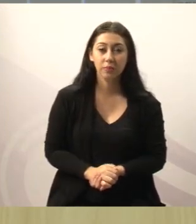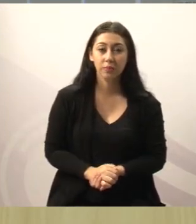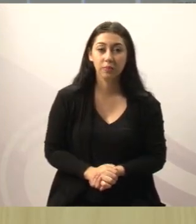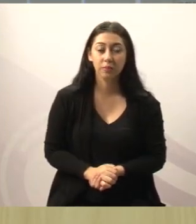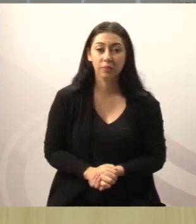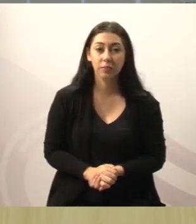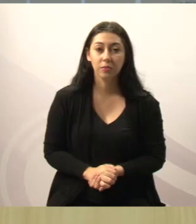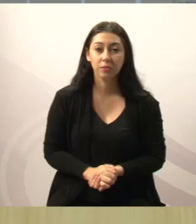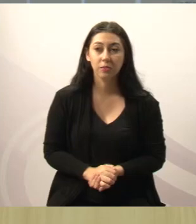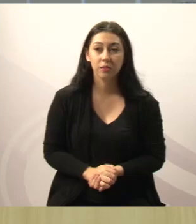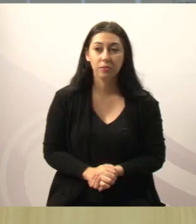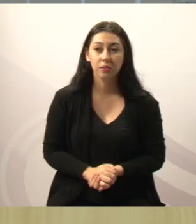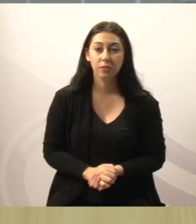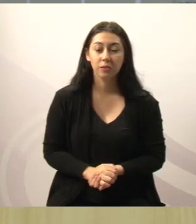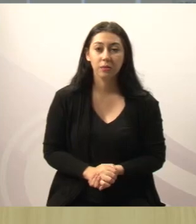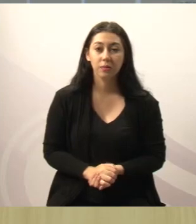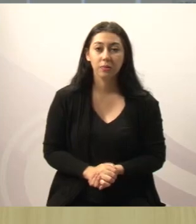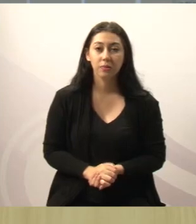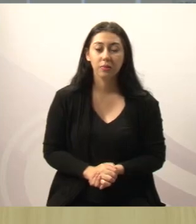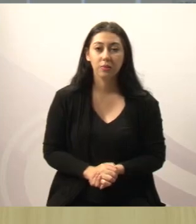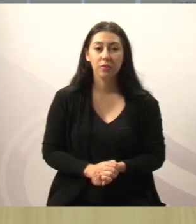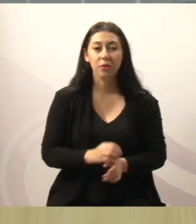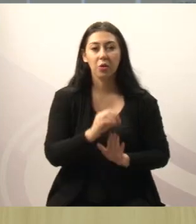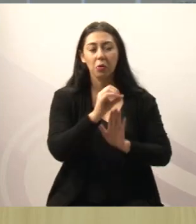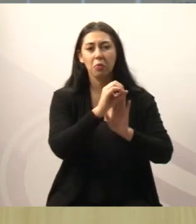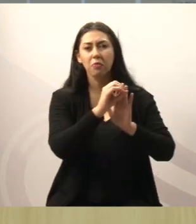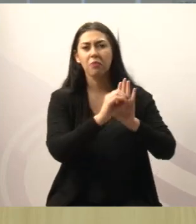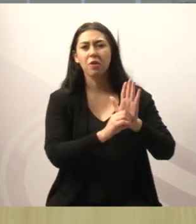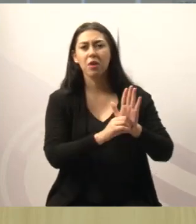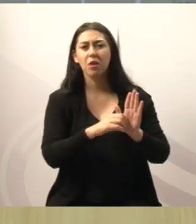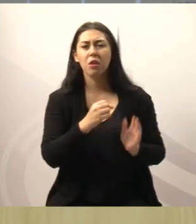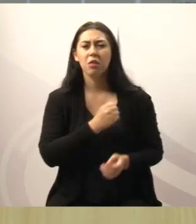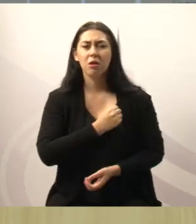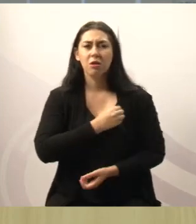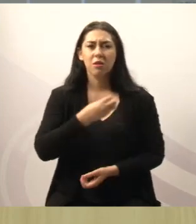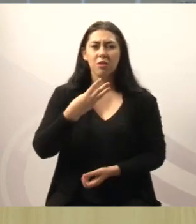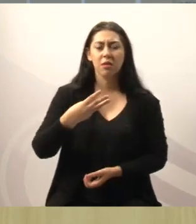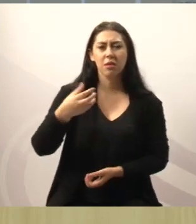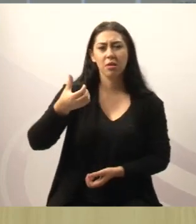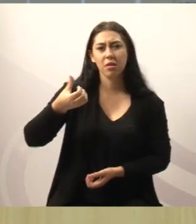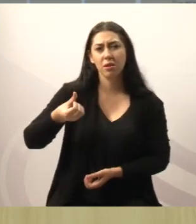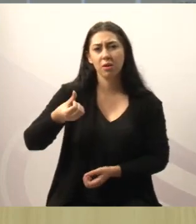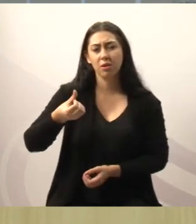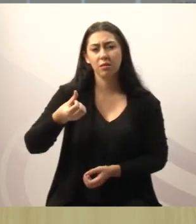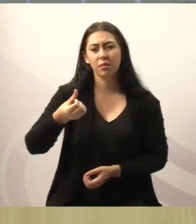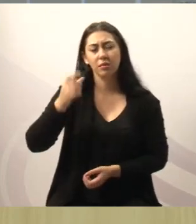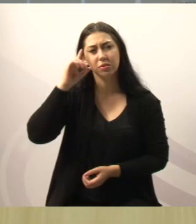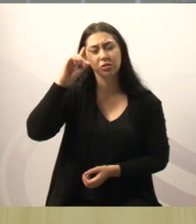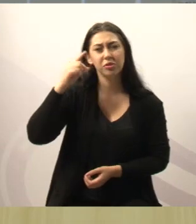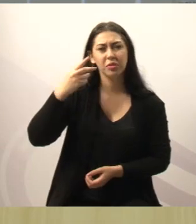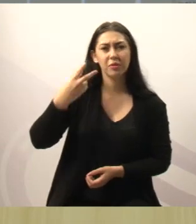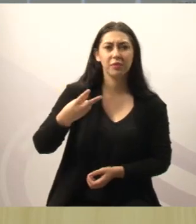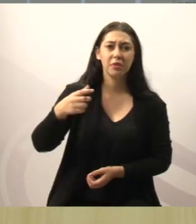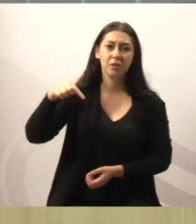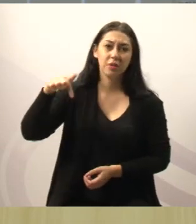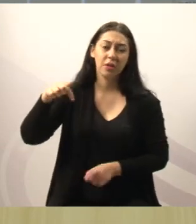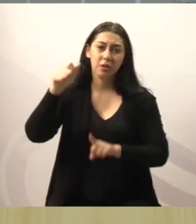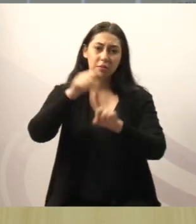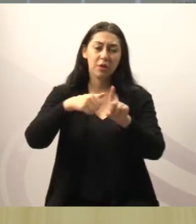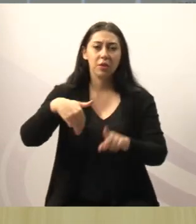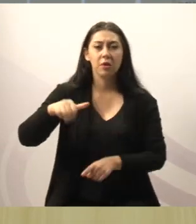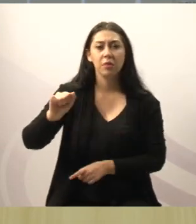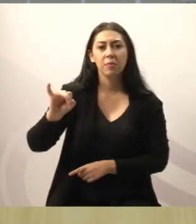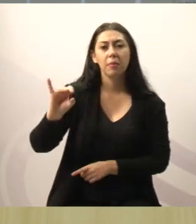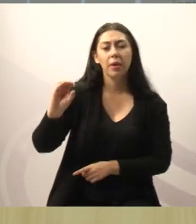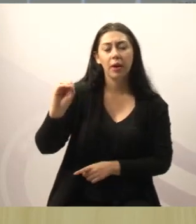Considerando a expedição do ofício de número 36 de 27 de março de 2020, de lavra